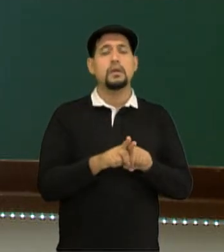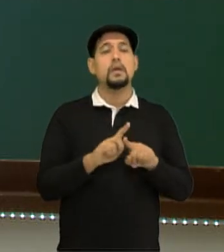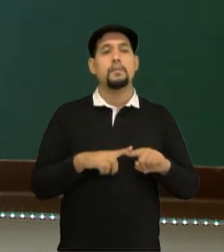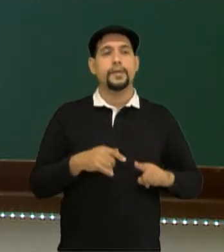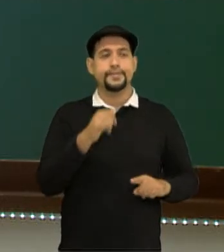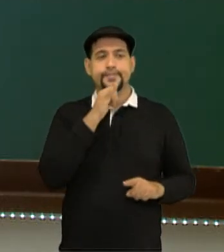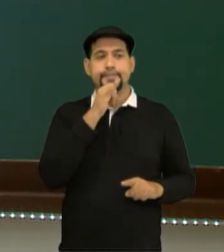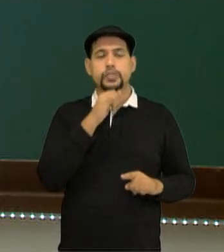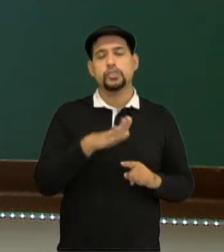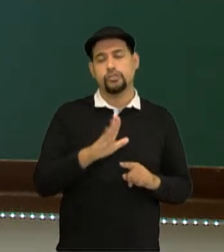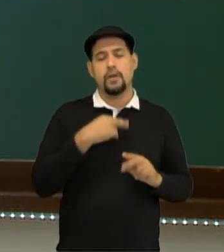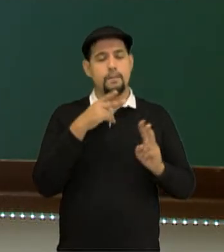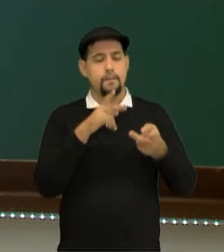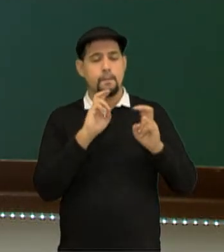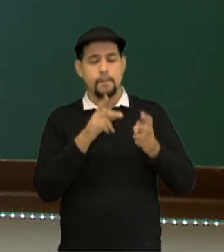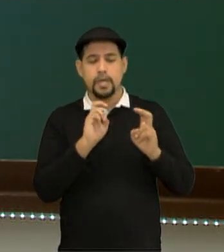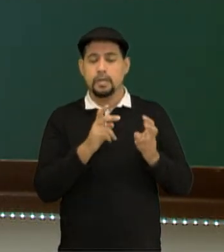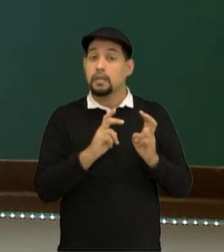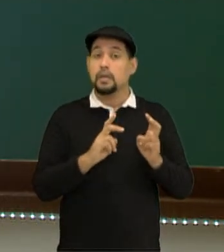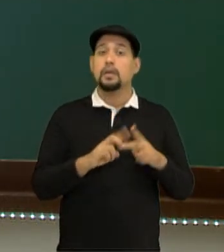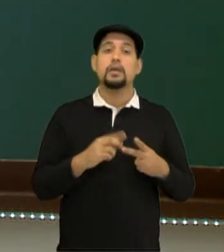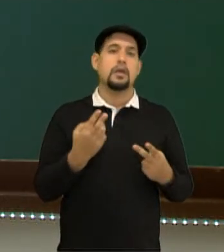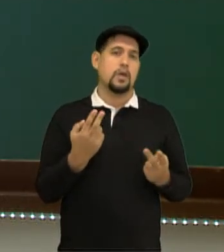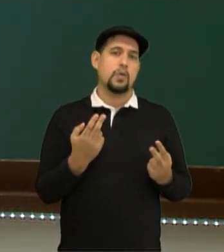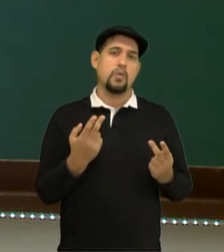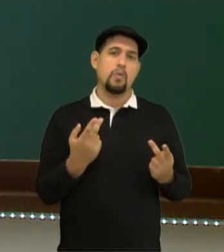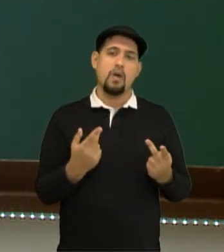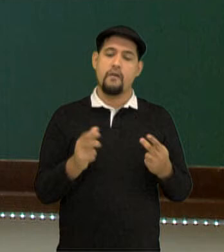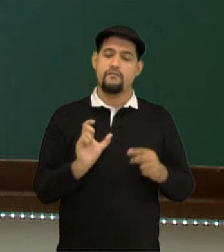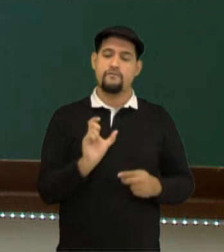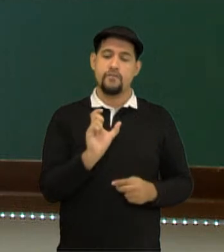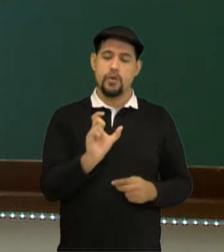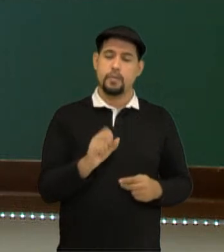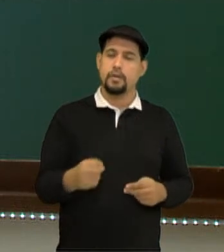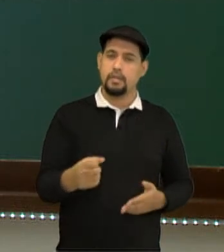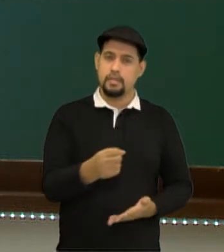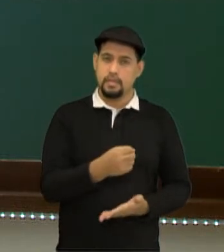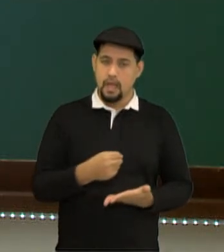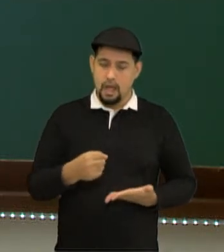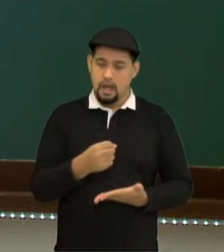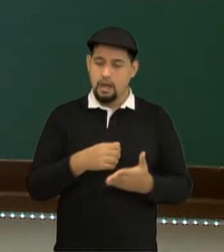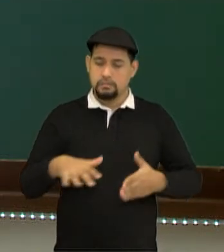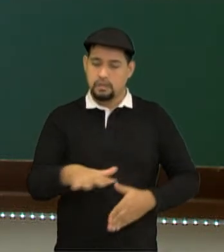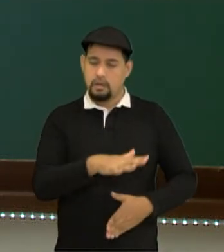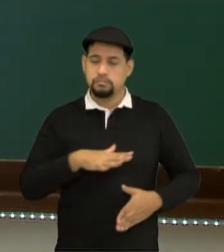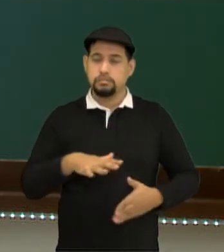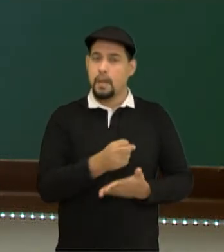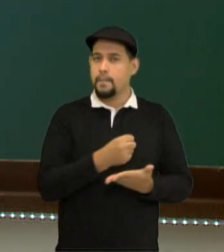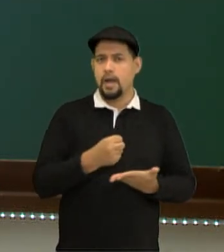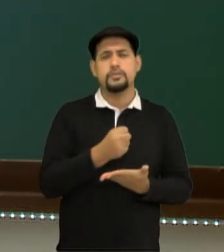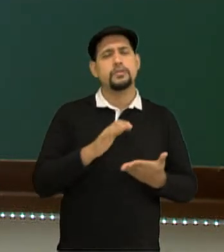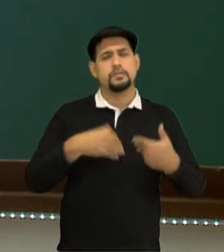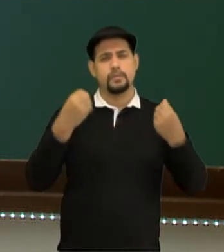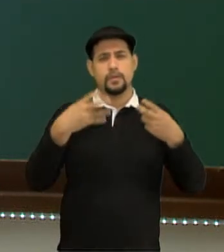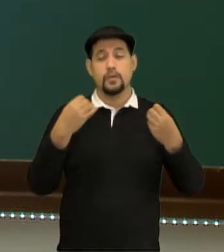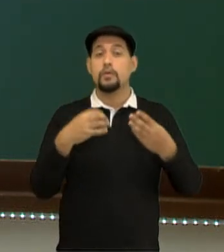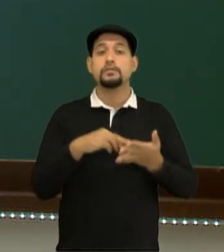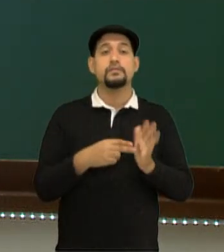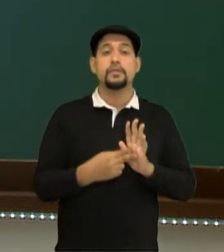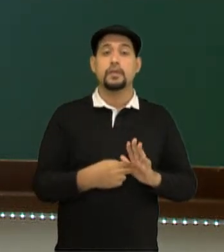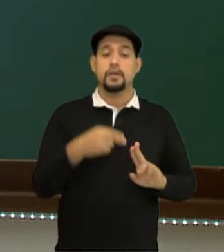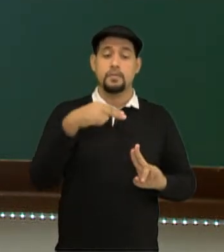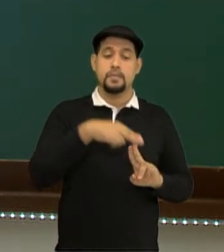coisa, né? A gente já viu isso e é a mesma fórmula da área lateral. A área da base, como a gente já falou, vai